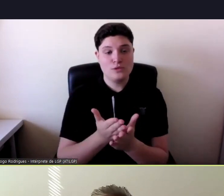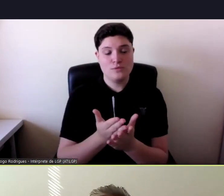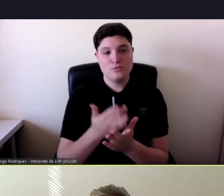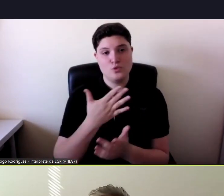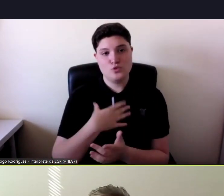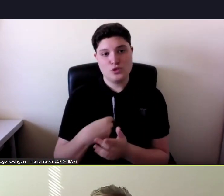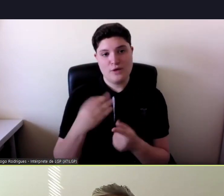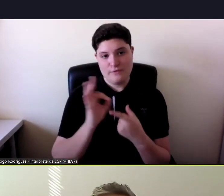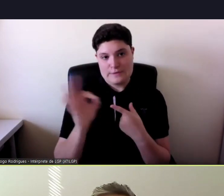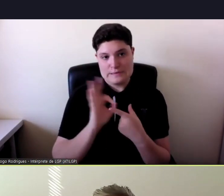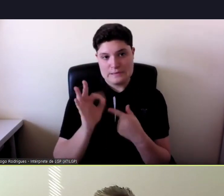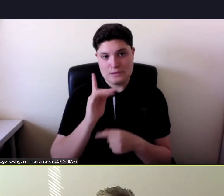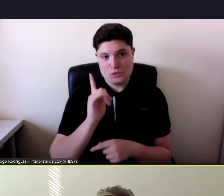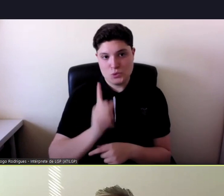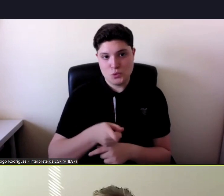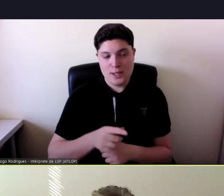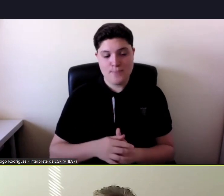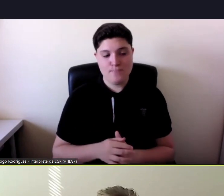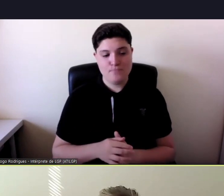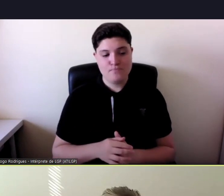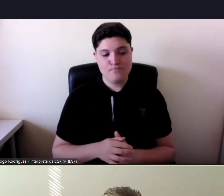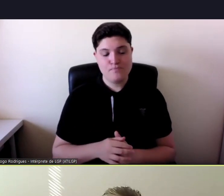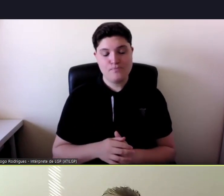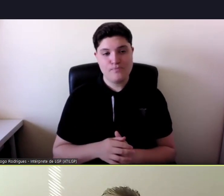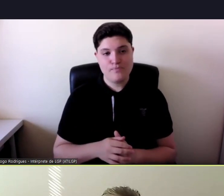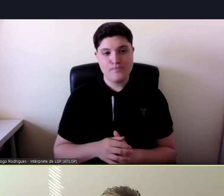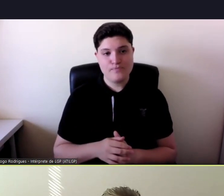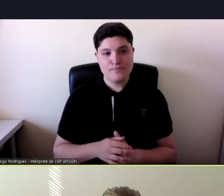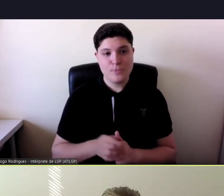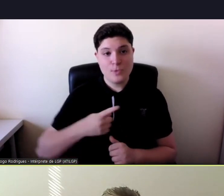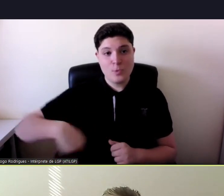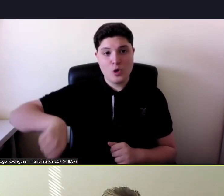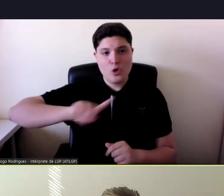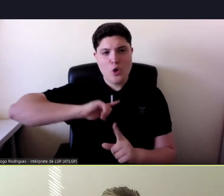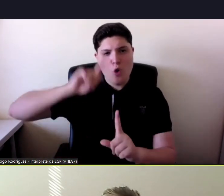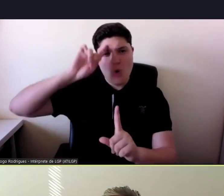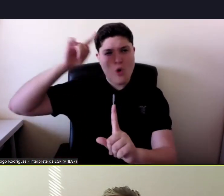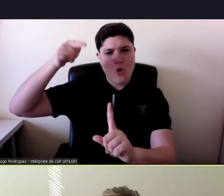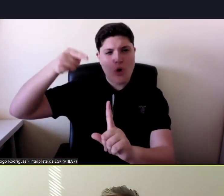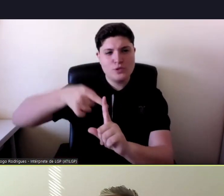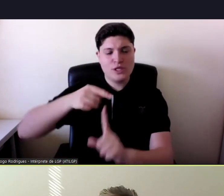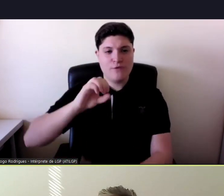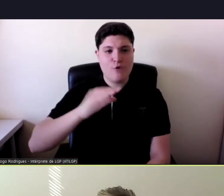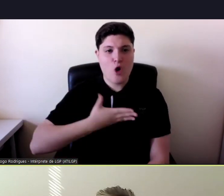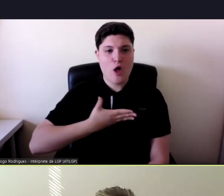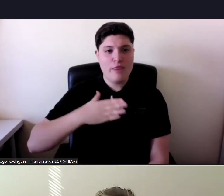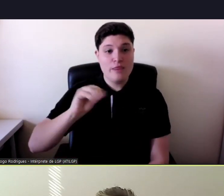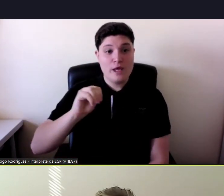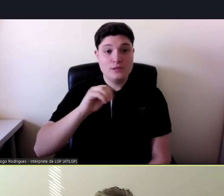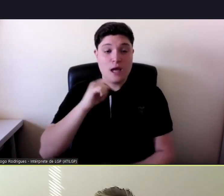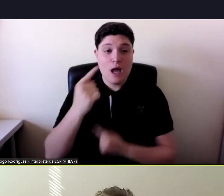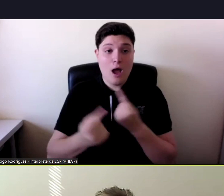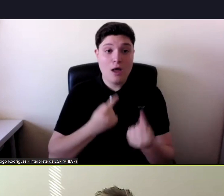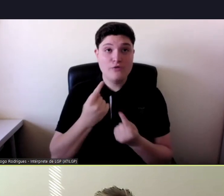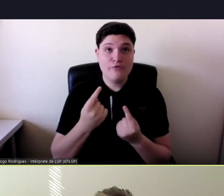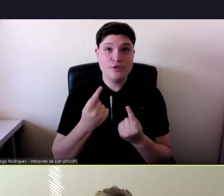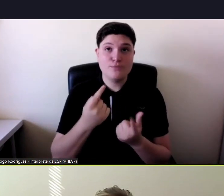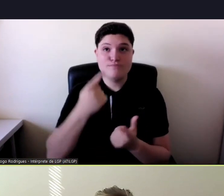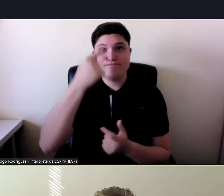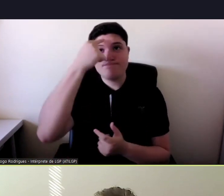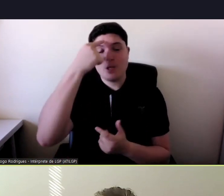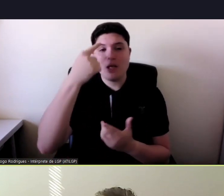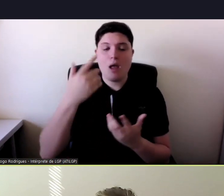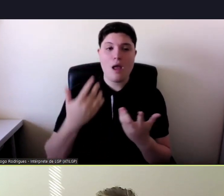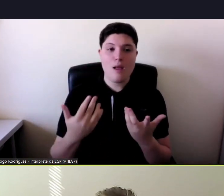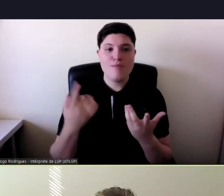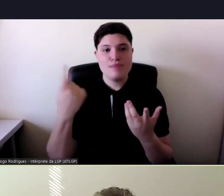referir que nós temos uma percepção dos ODS que elas poderão ser diferentes, ou melhor, ter